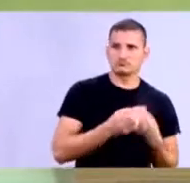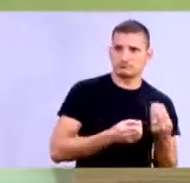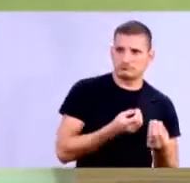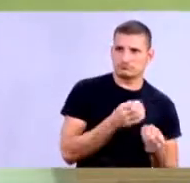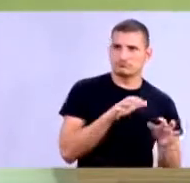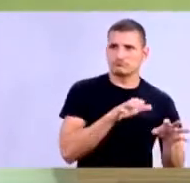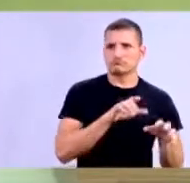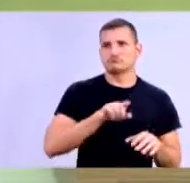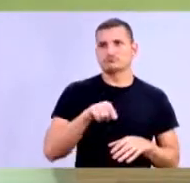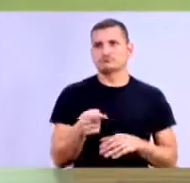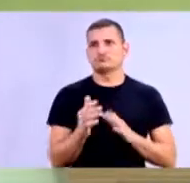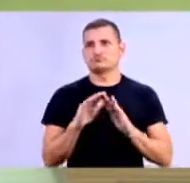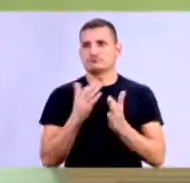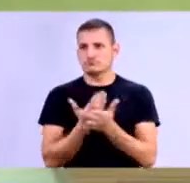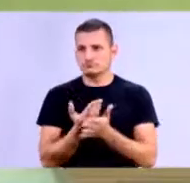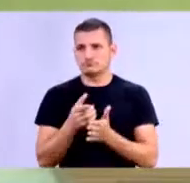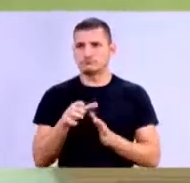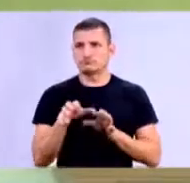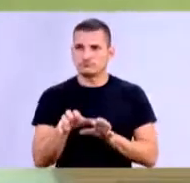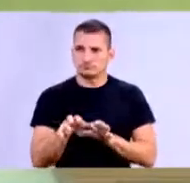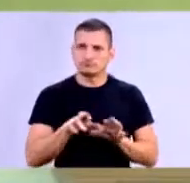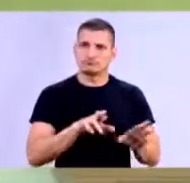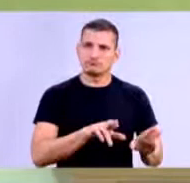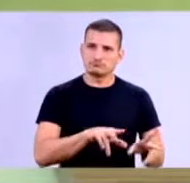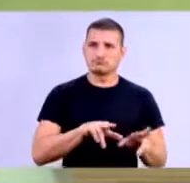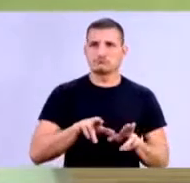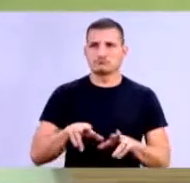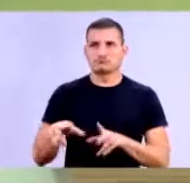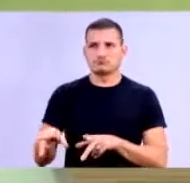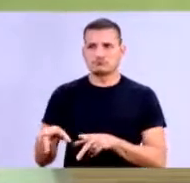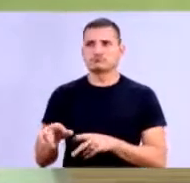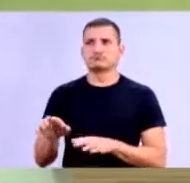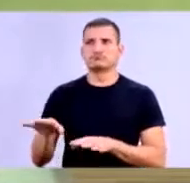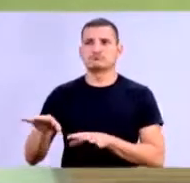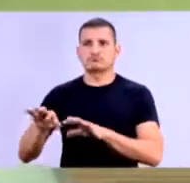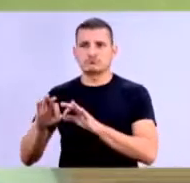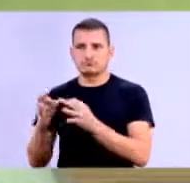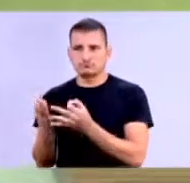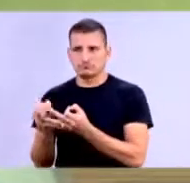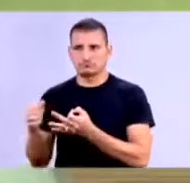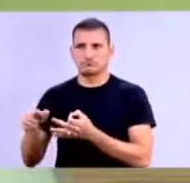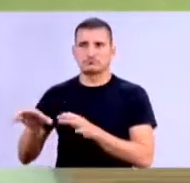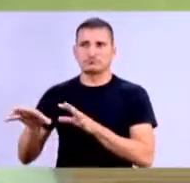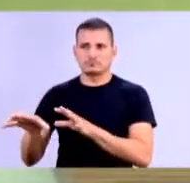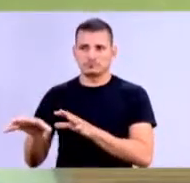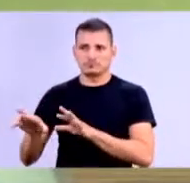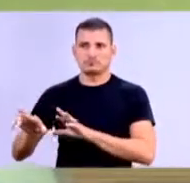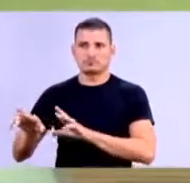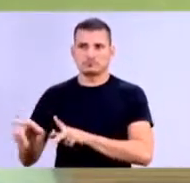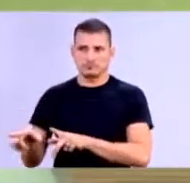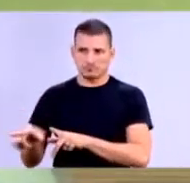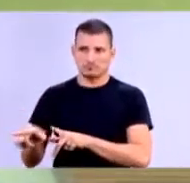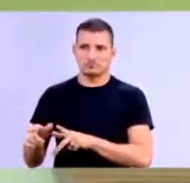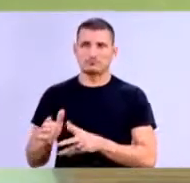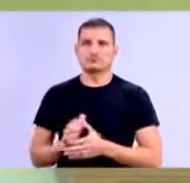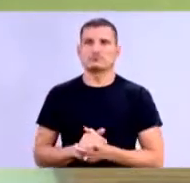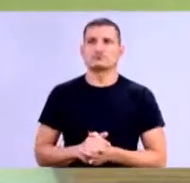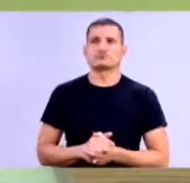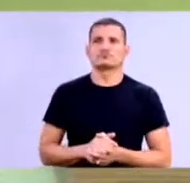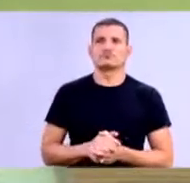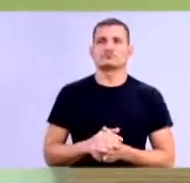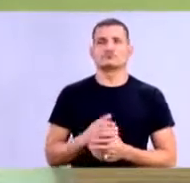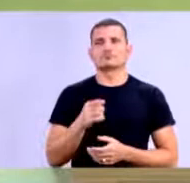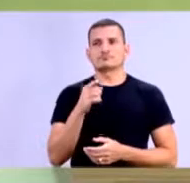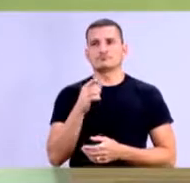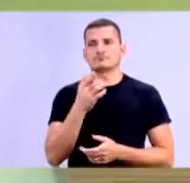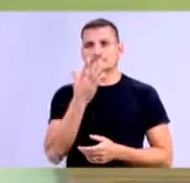na escola, entre os colegas, tem uma outra forma, se é entre família, uma outra forma, e se há, né, pessoas com que